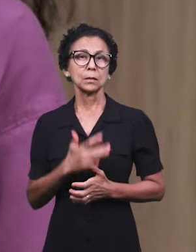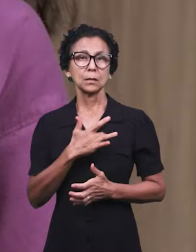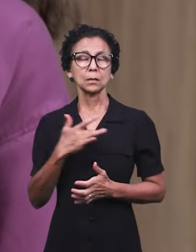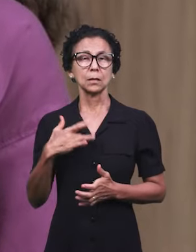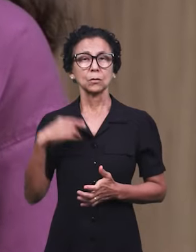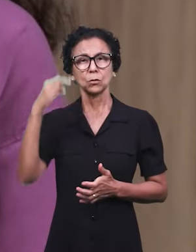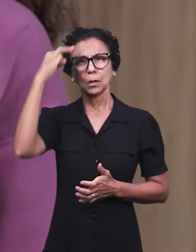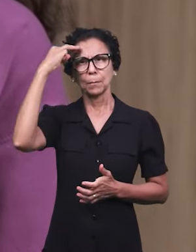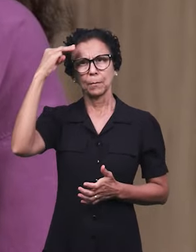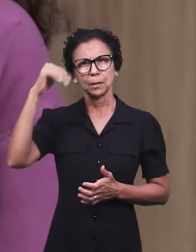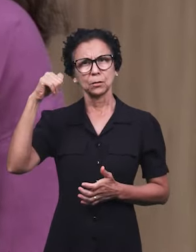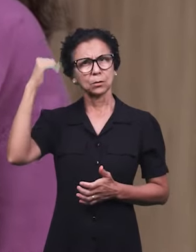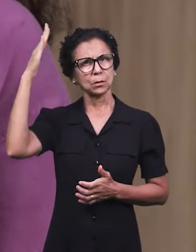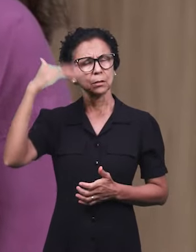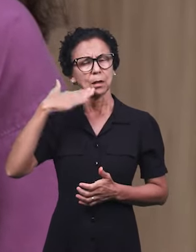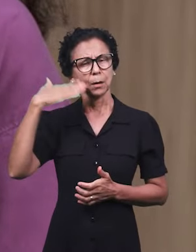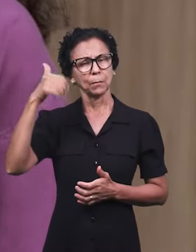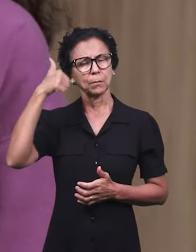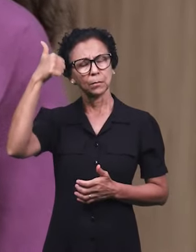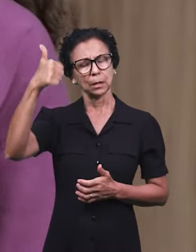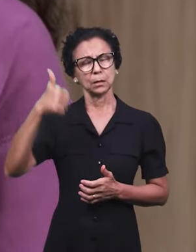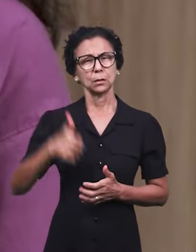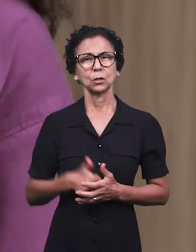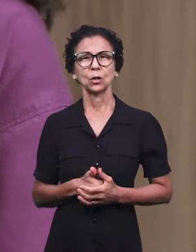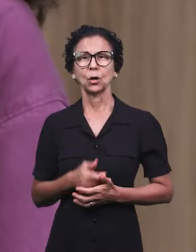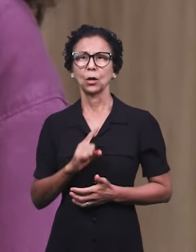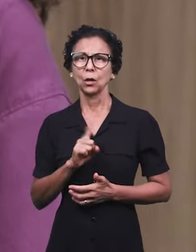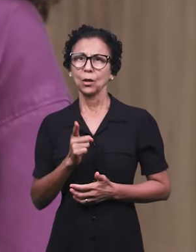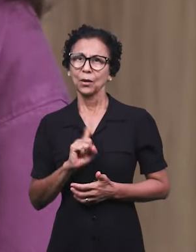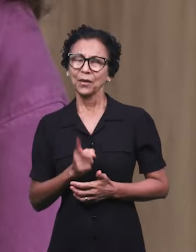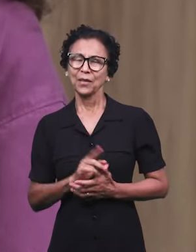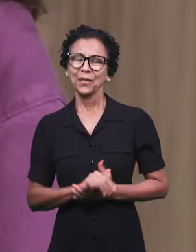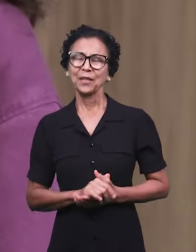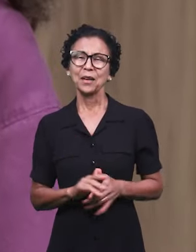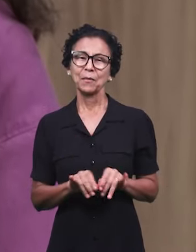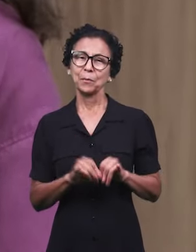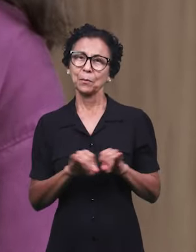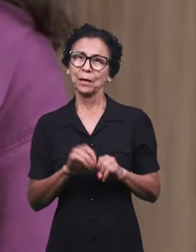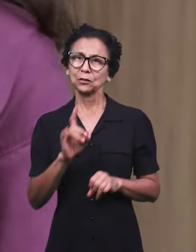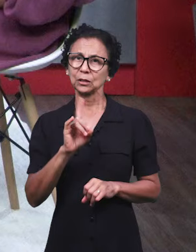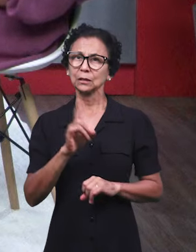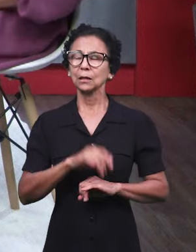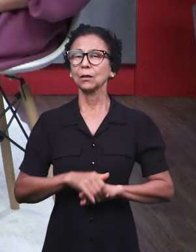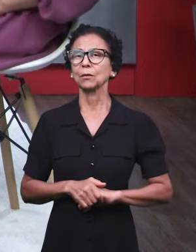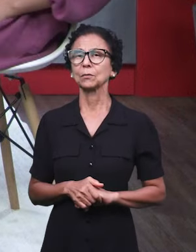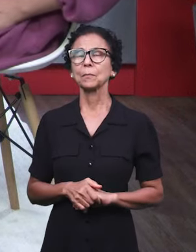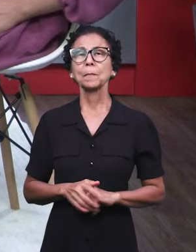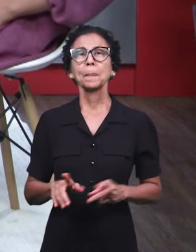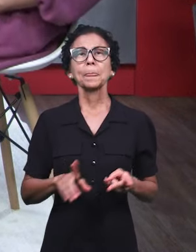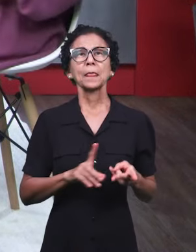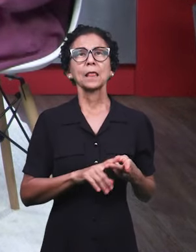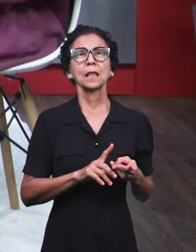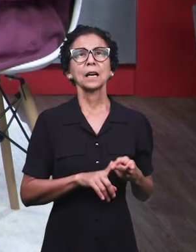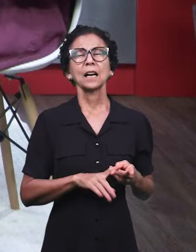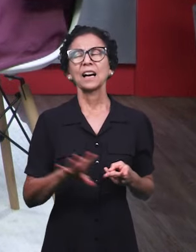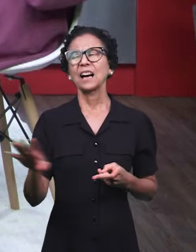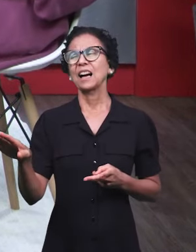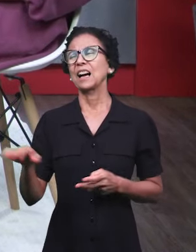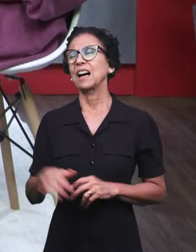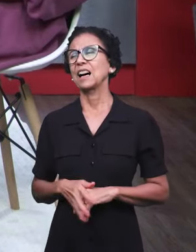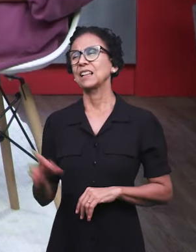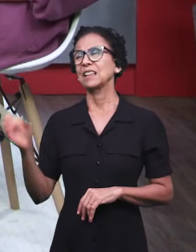da psicologia. Então, cuidar da saúde mental não é frescura, isso é um mito. Muitas pessoas ficam assim,